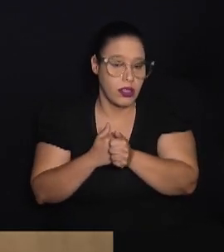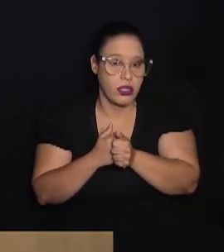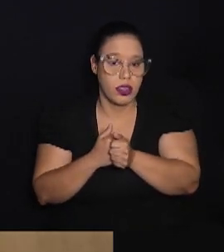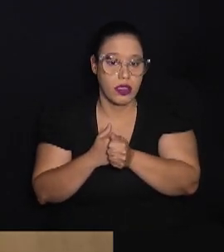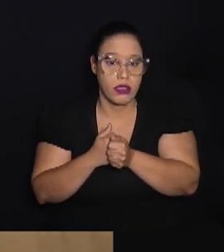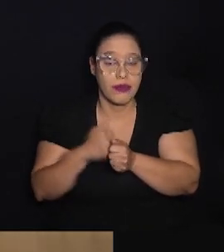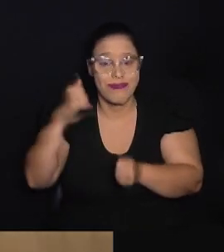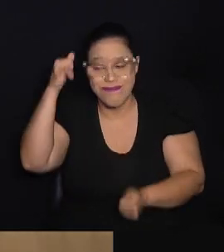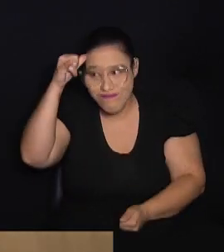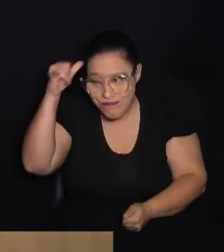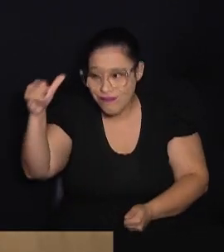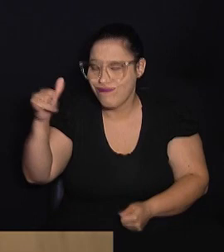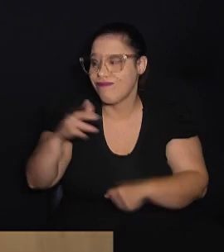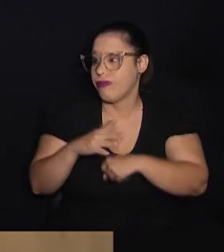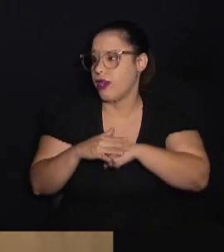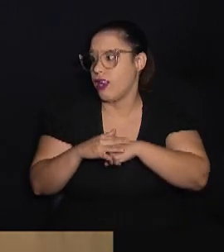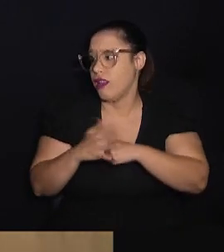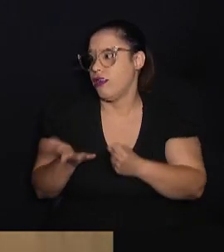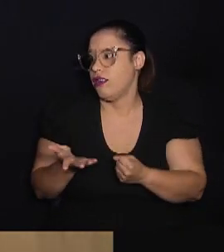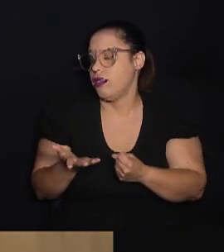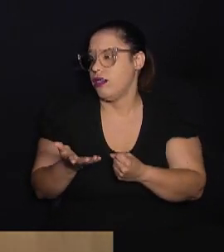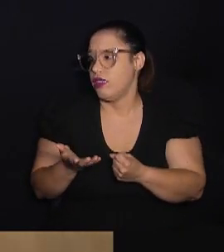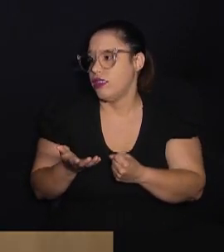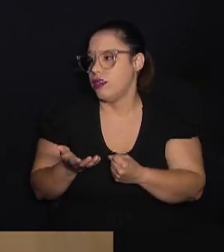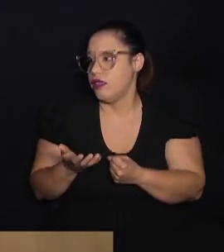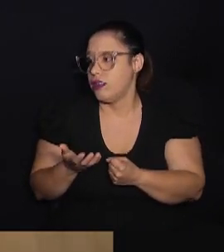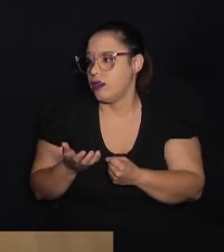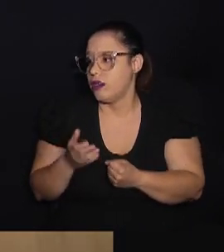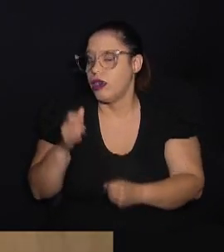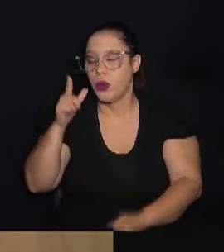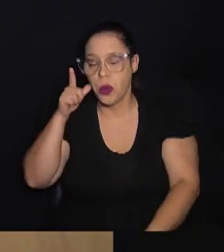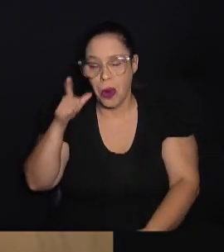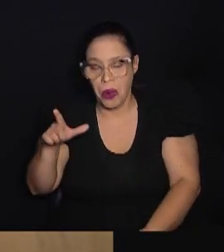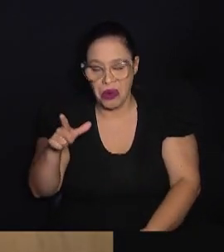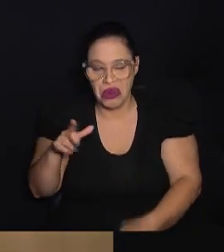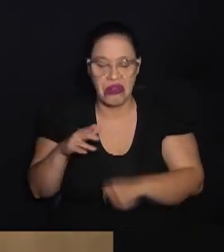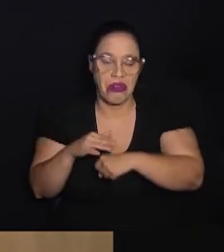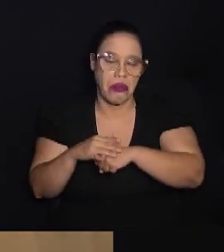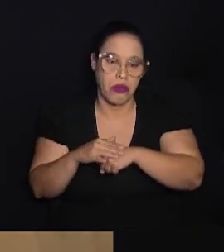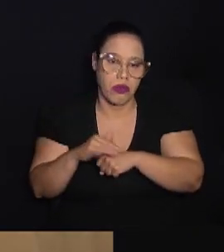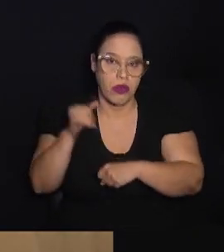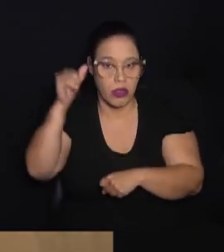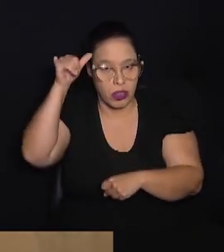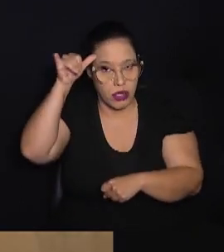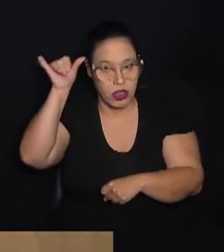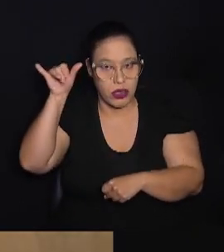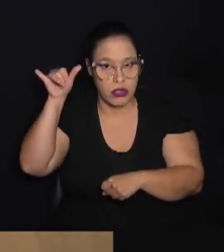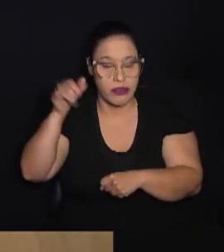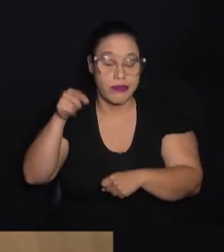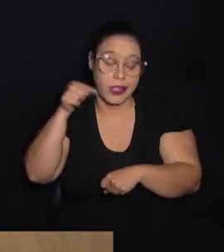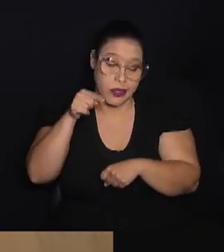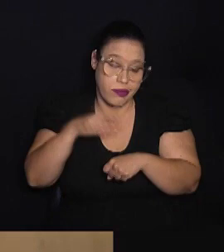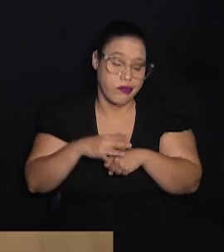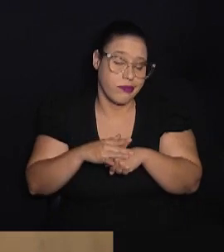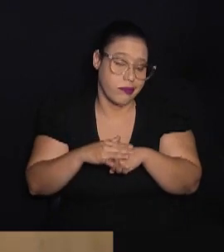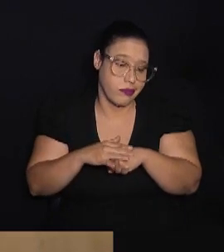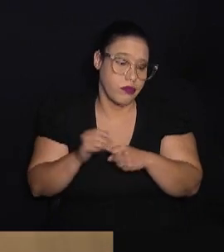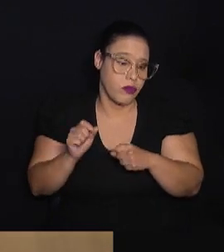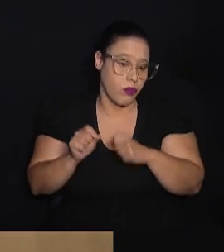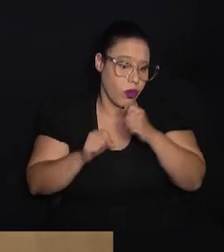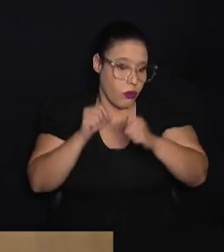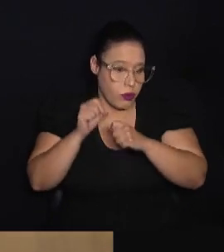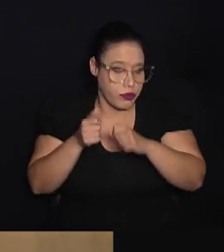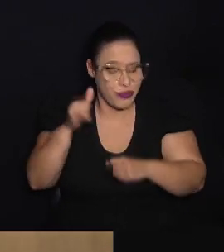de você ter a doença. Você pode até conseguir detectar precocemente, mas a doença vai estar lá. A forma como a